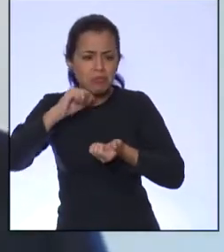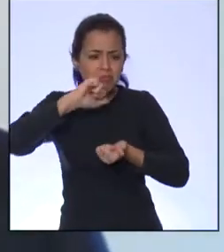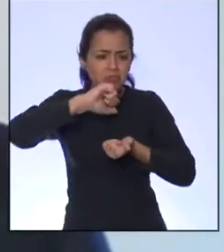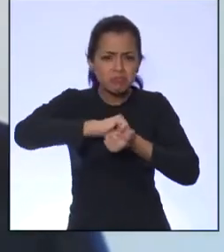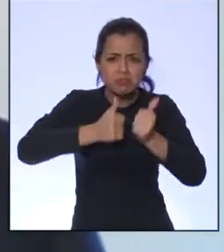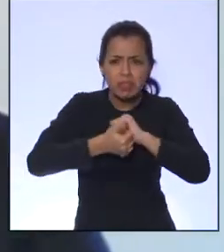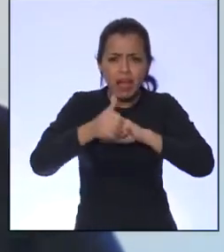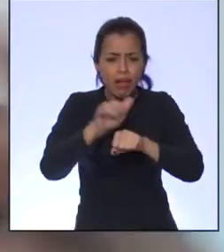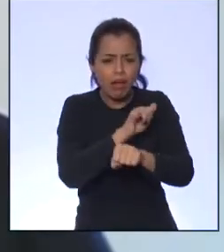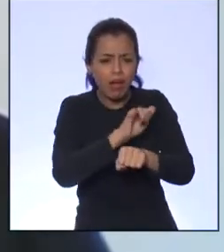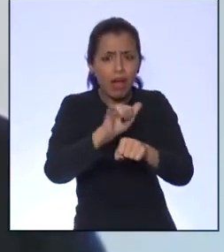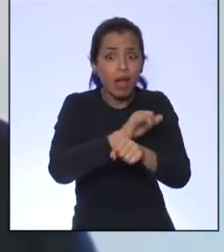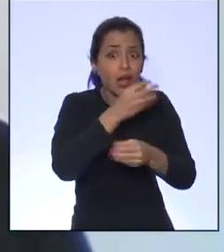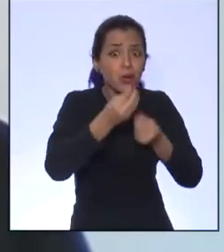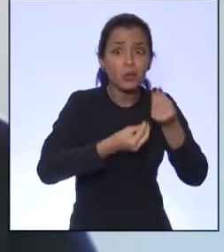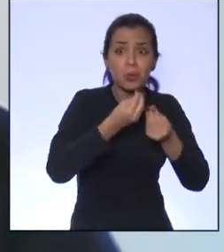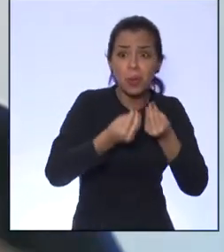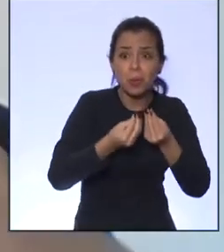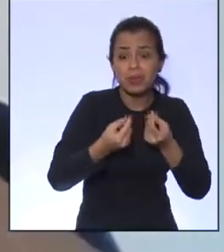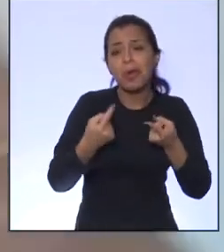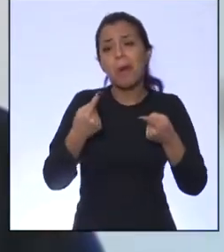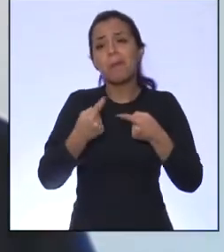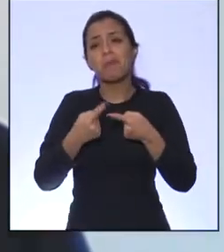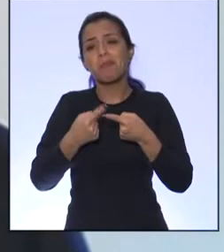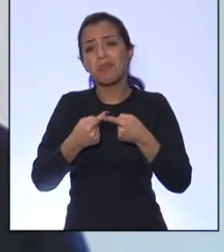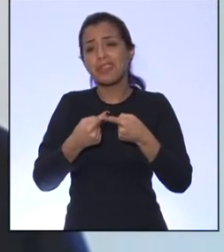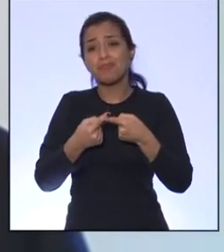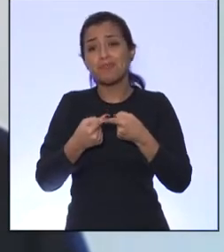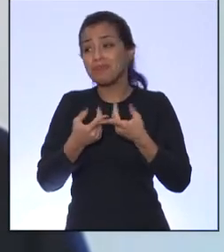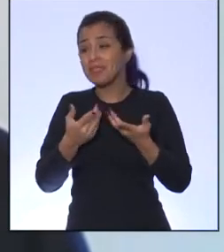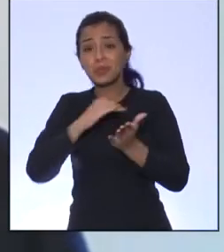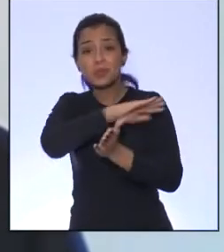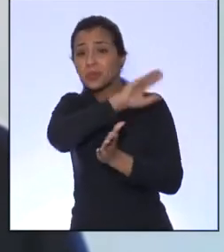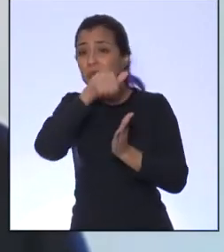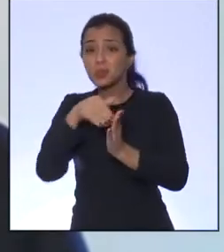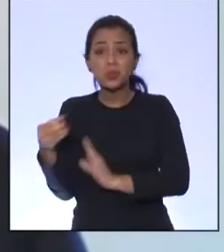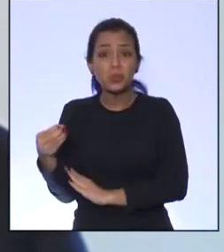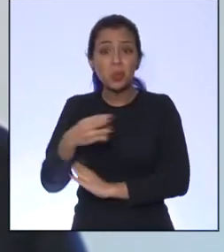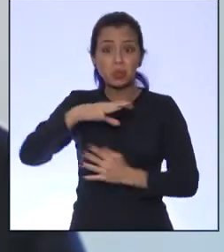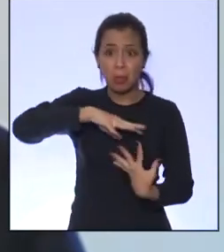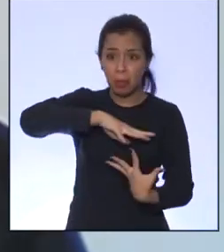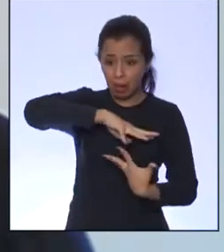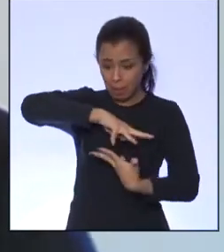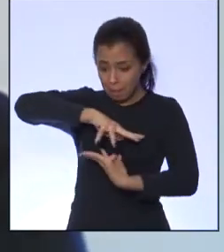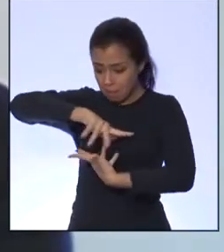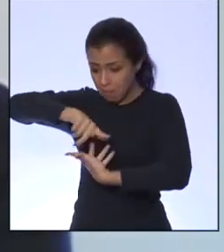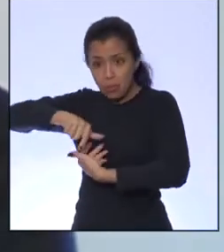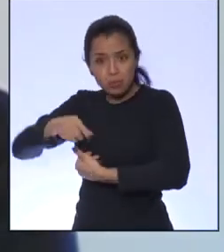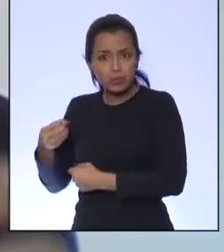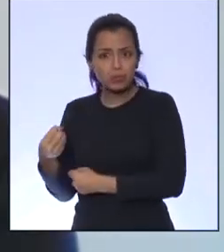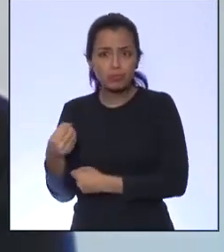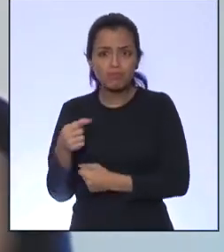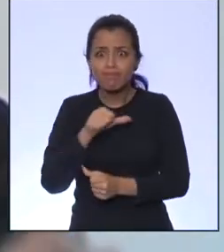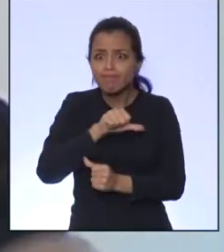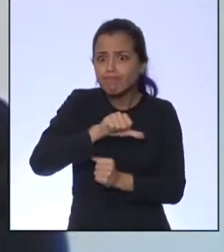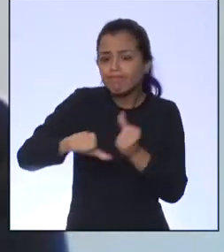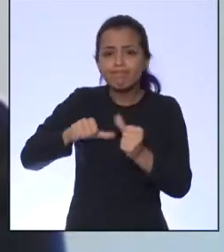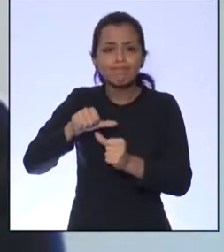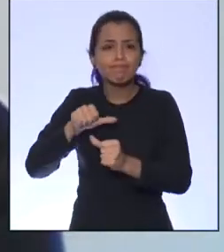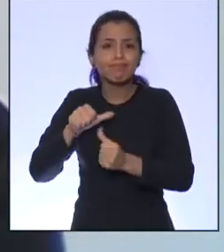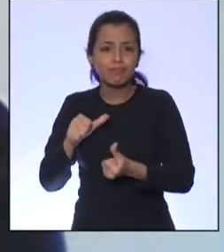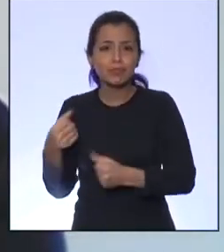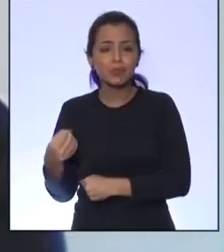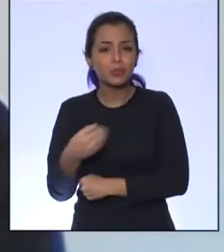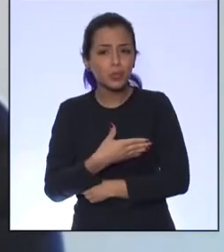aprendizagem. Porque veio um novo formato de mundo, né? Uma nova característica